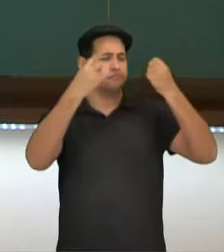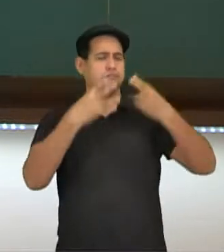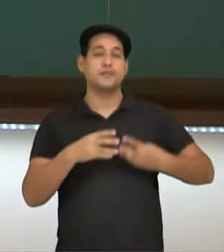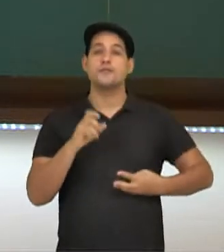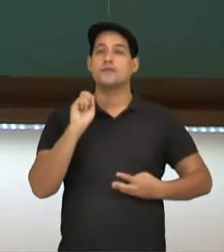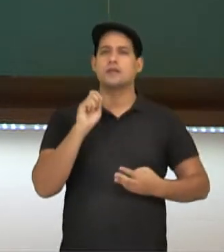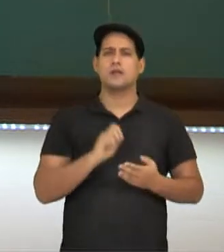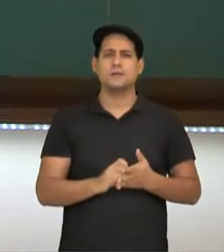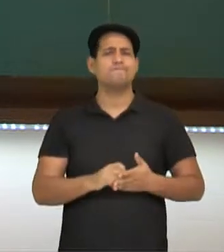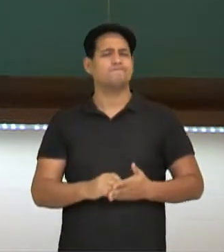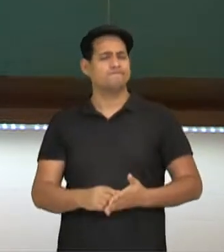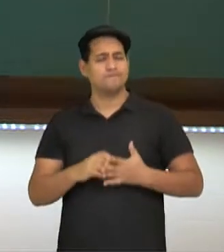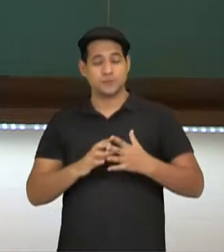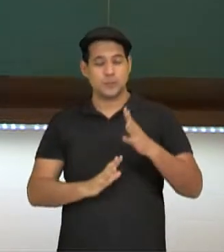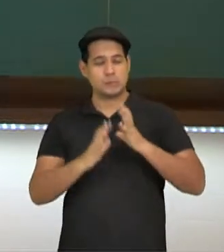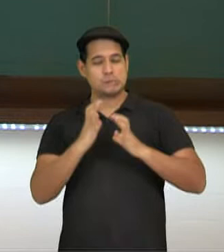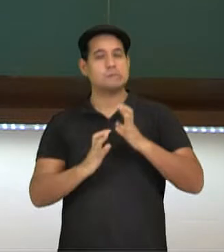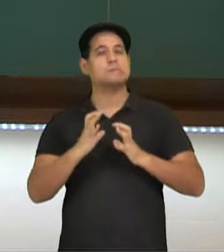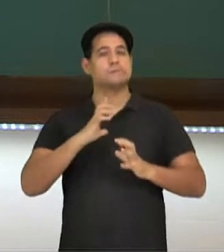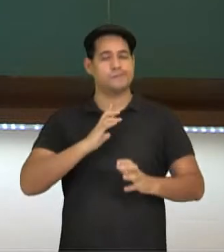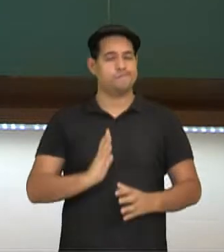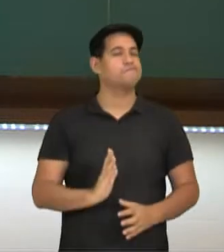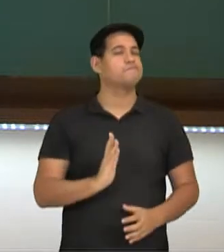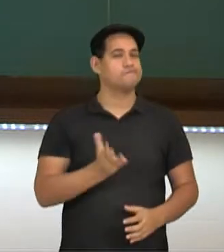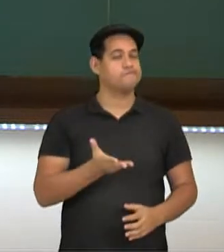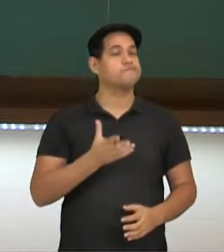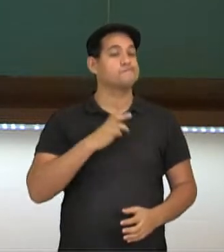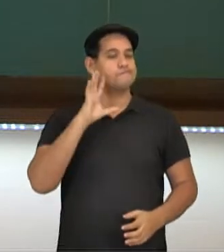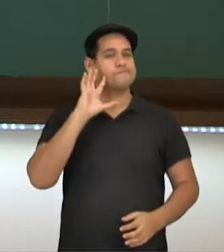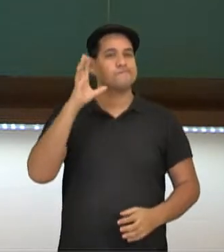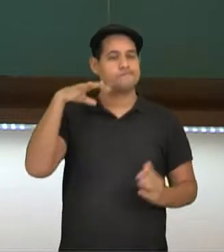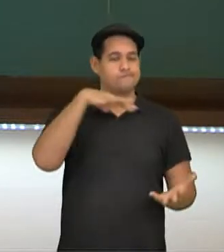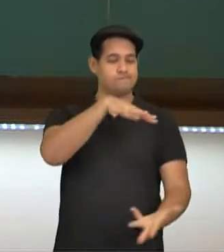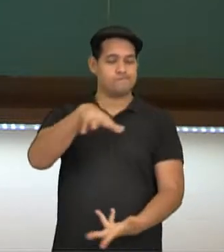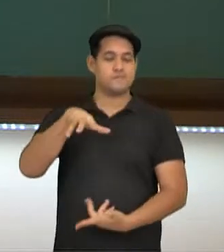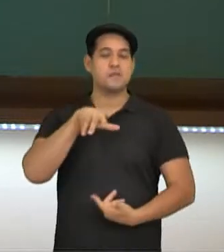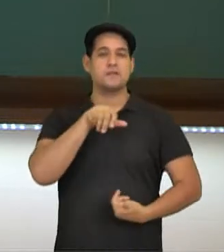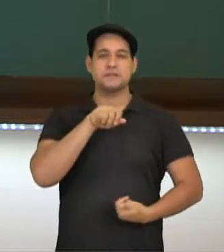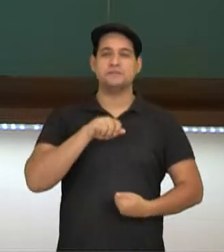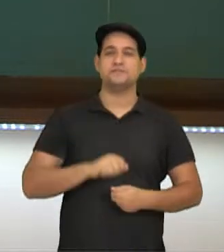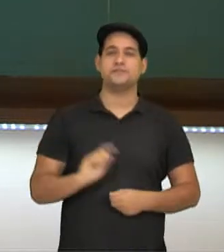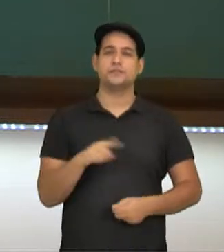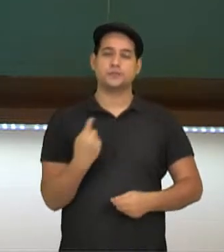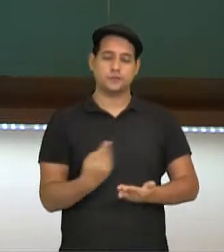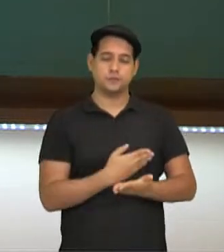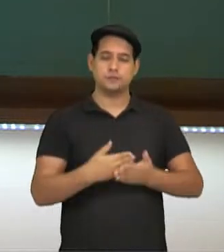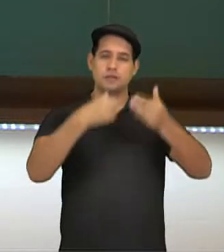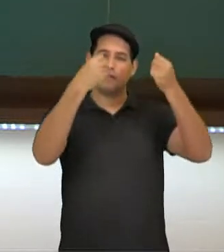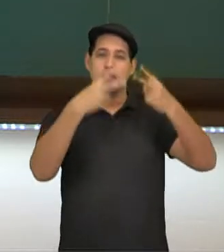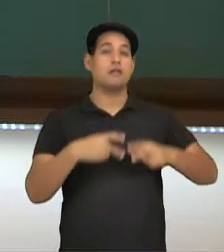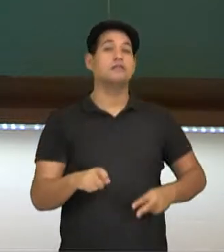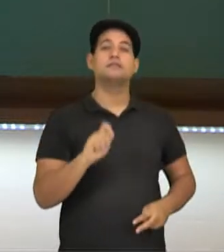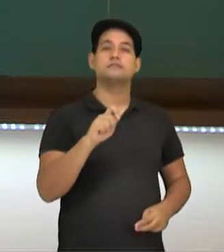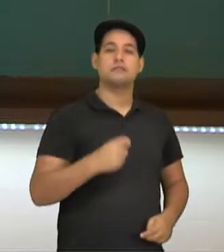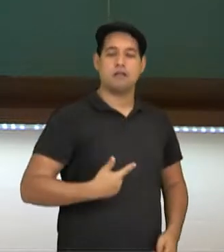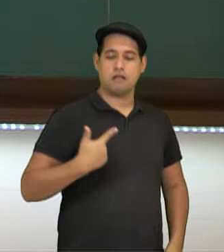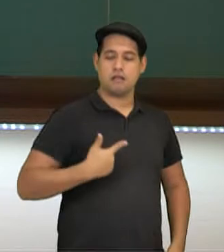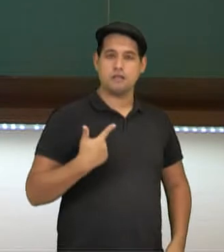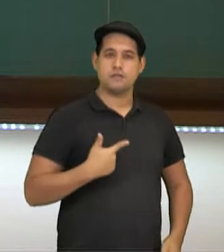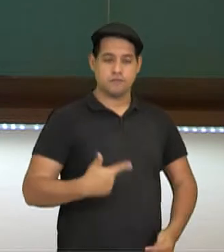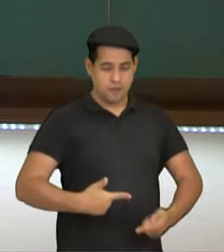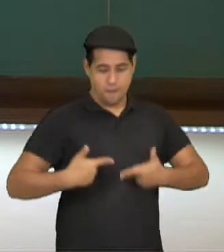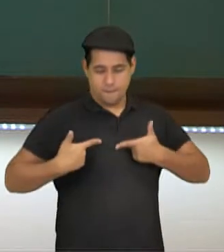maiores conflitos, se não o maior conflito que já houve no planeta Terra. Nós vamos começar a falar sobre a Segunda